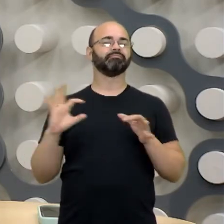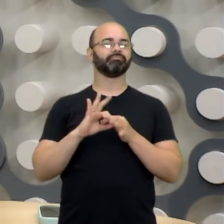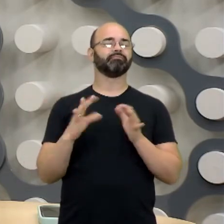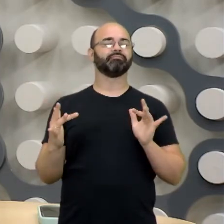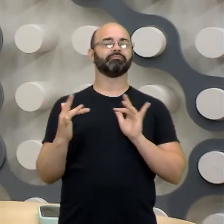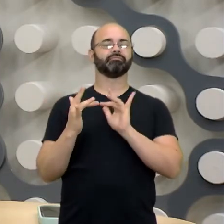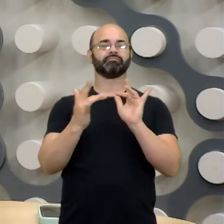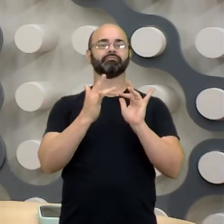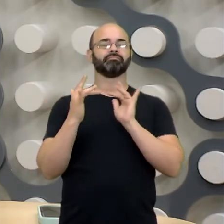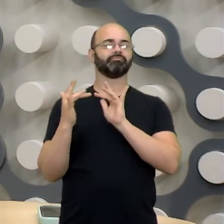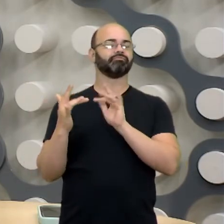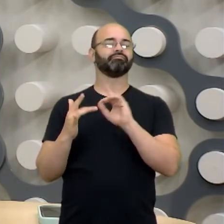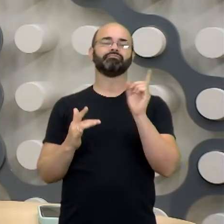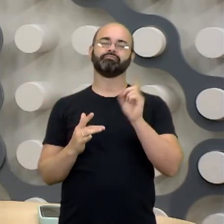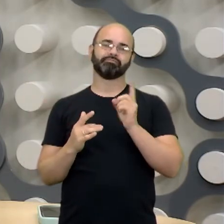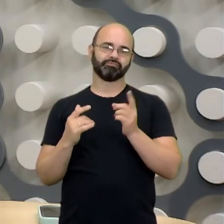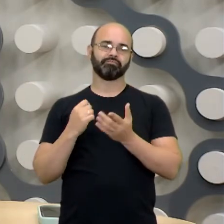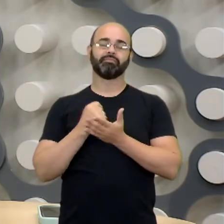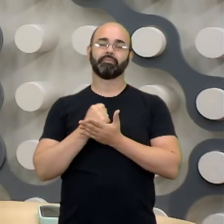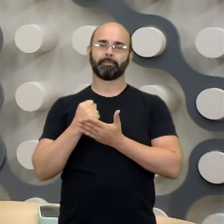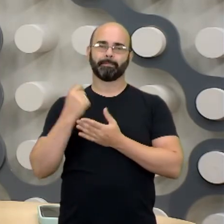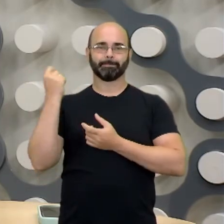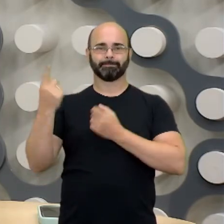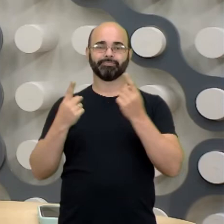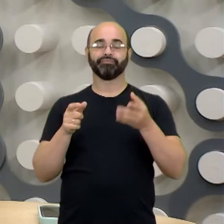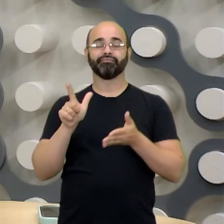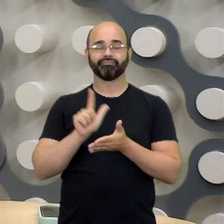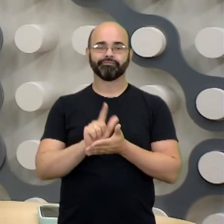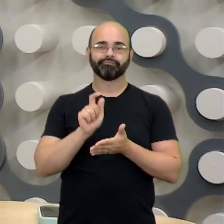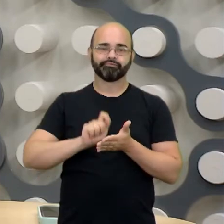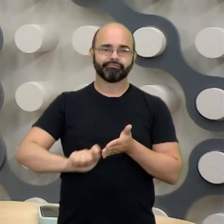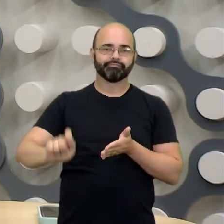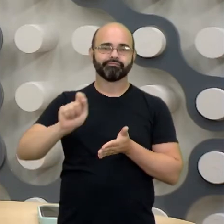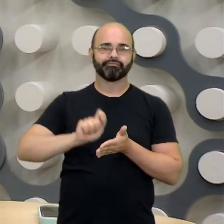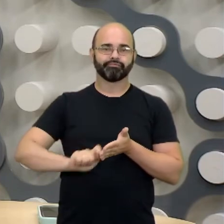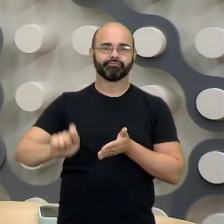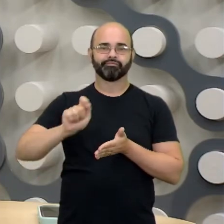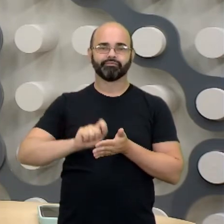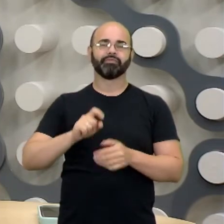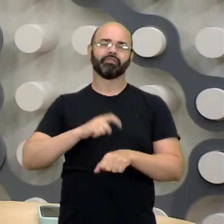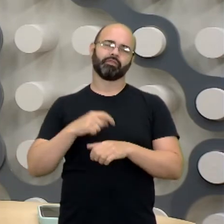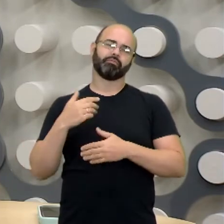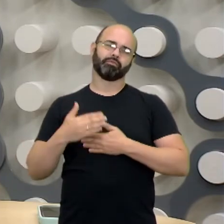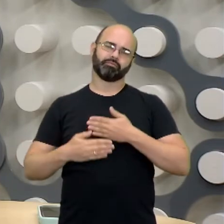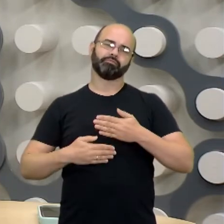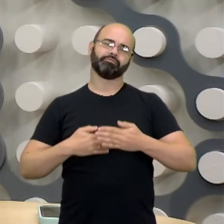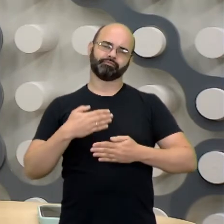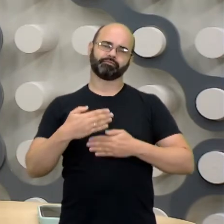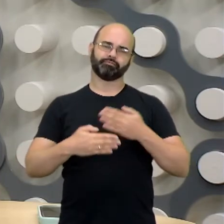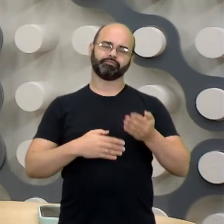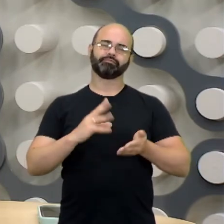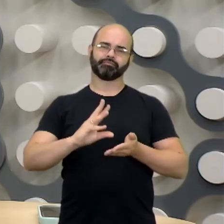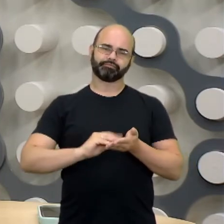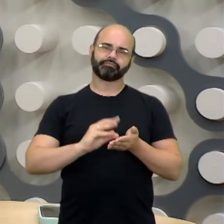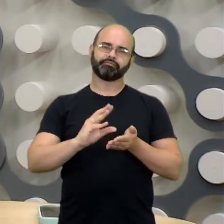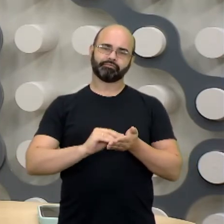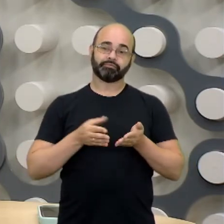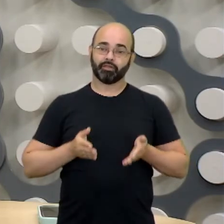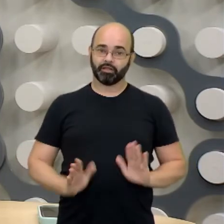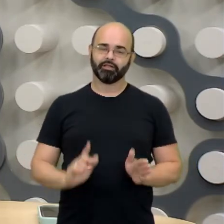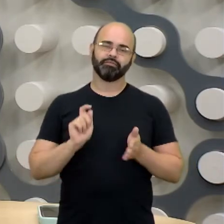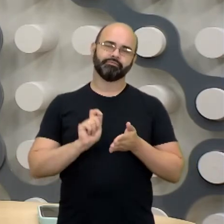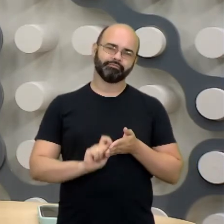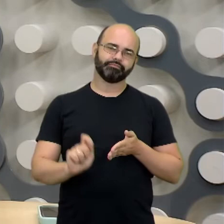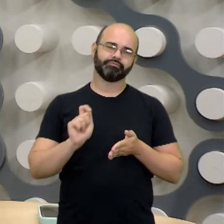né? Então, o que acontecia? Muitos cartórios faziam manualmente, né? E com o passar do tempo, né, esses registros de nascimento,